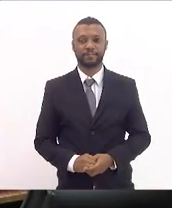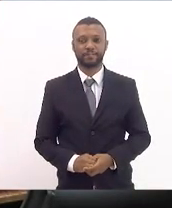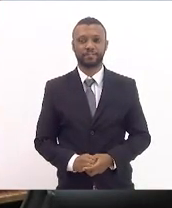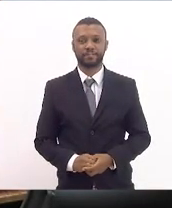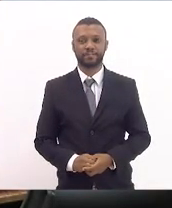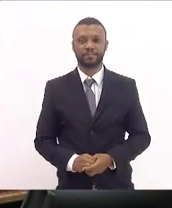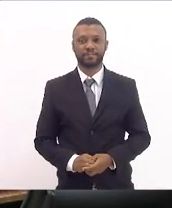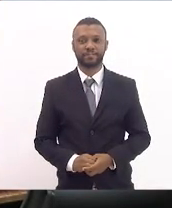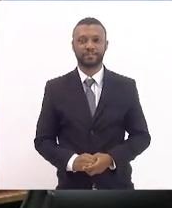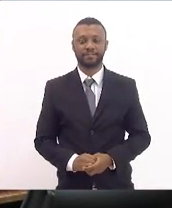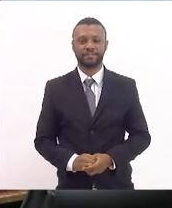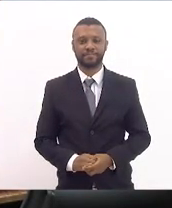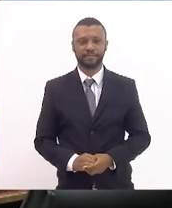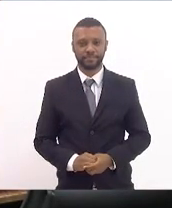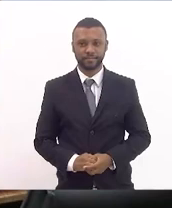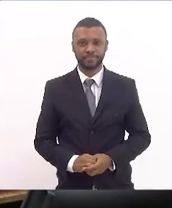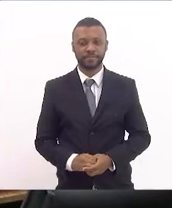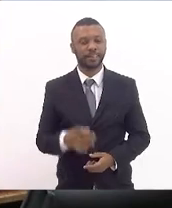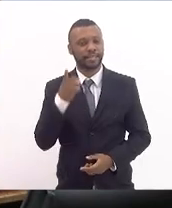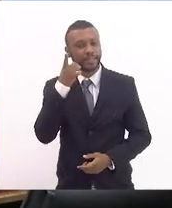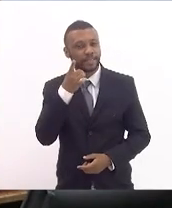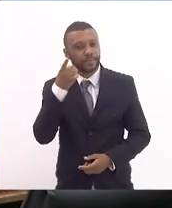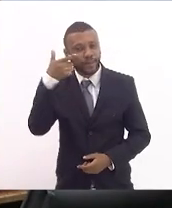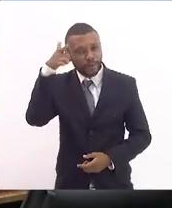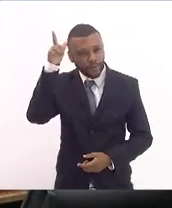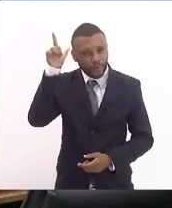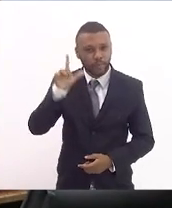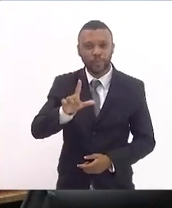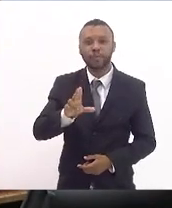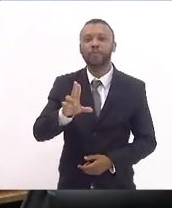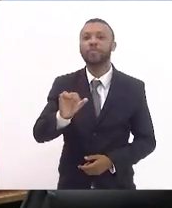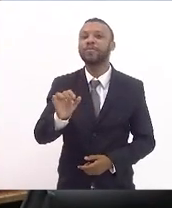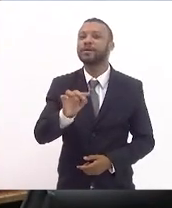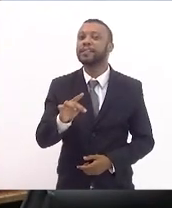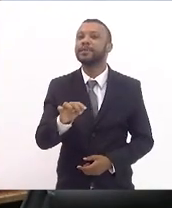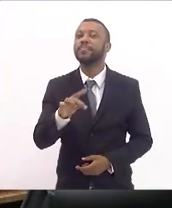o resultado Luiz Paulo